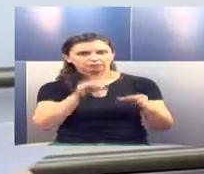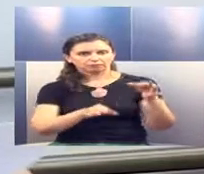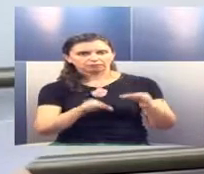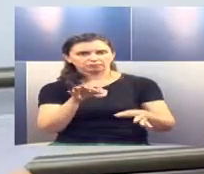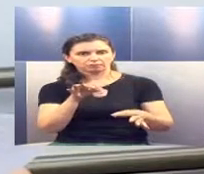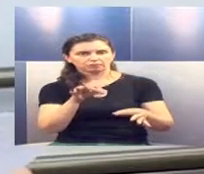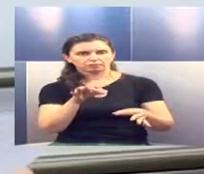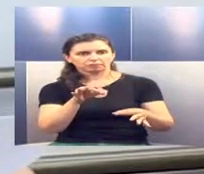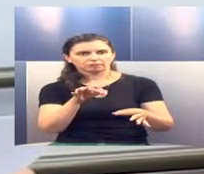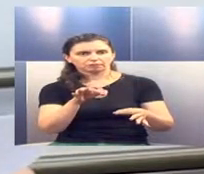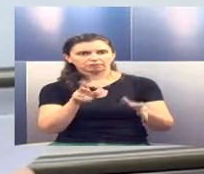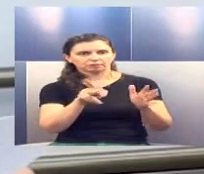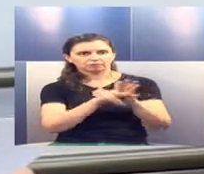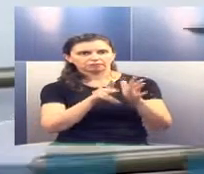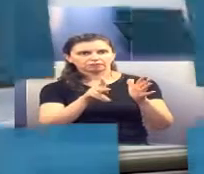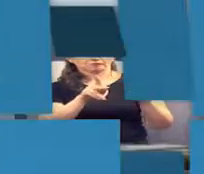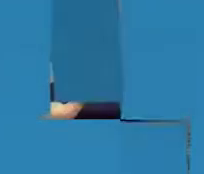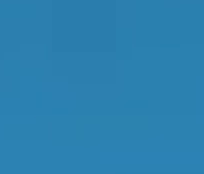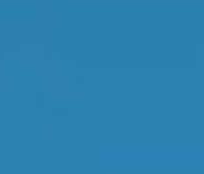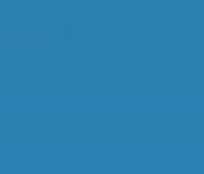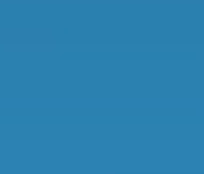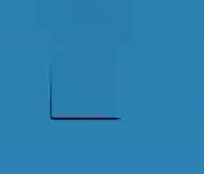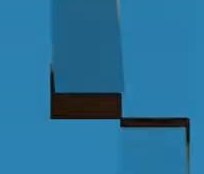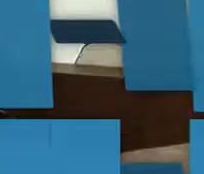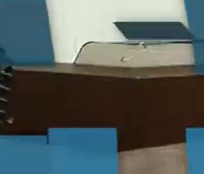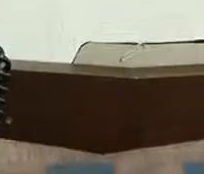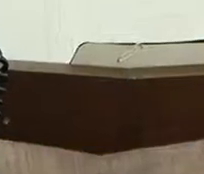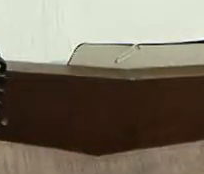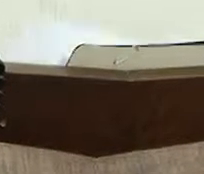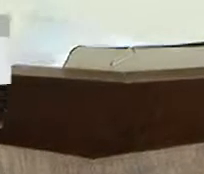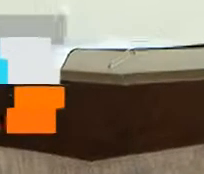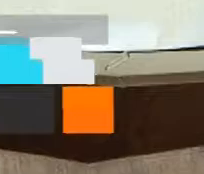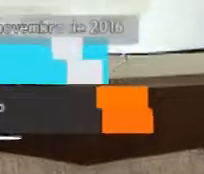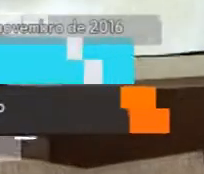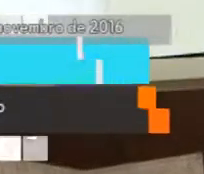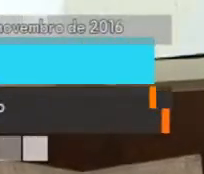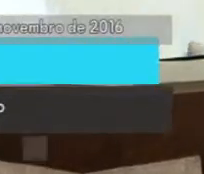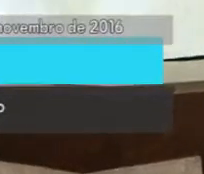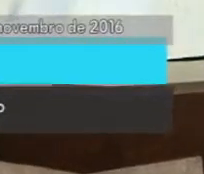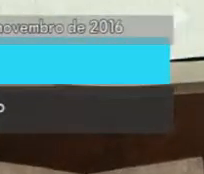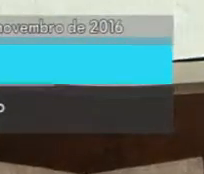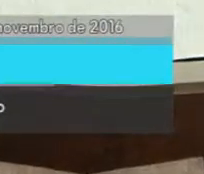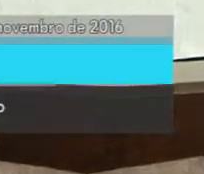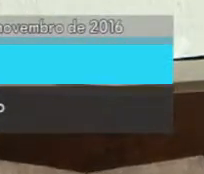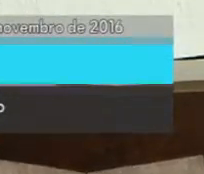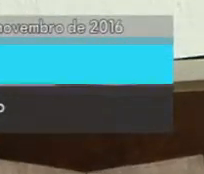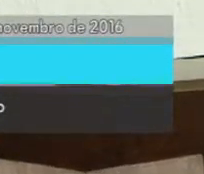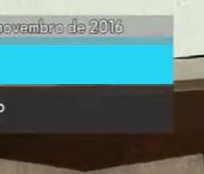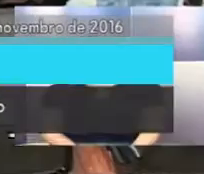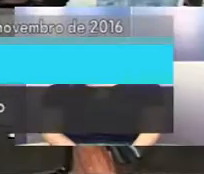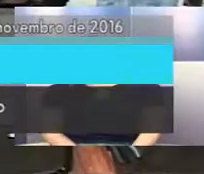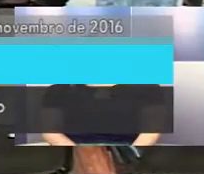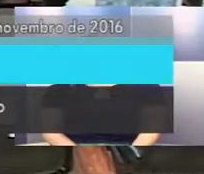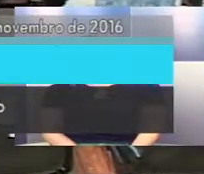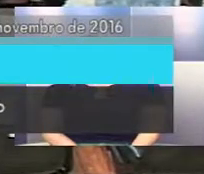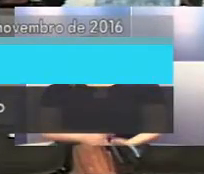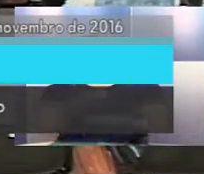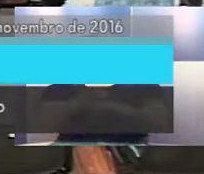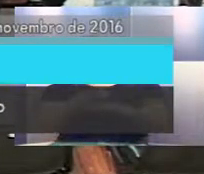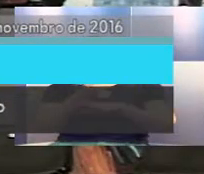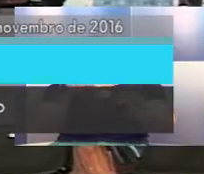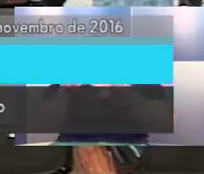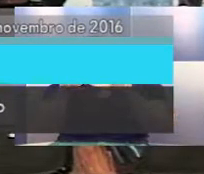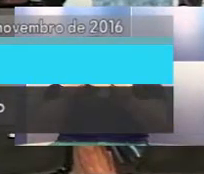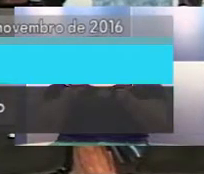renato gomes já o vereador milton martins teve aprovado requerimento onde